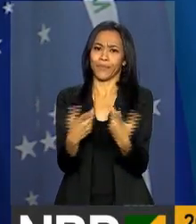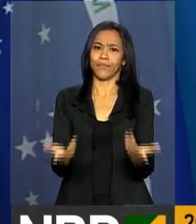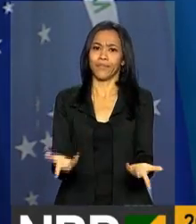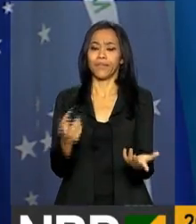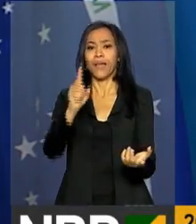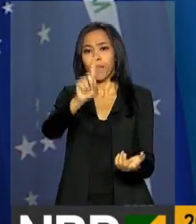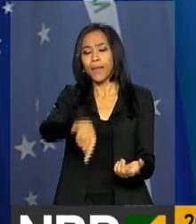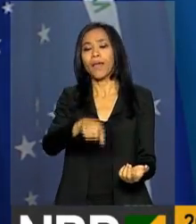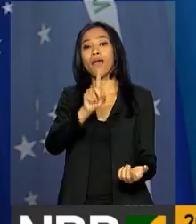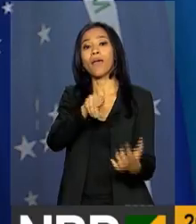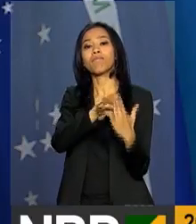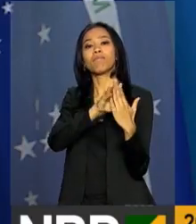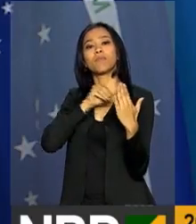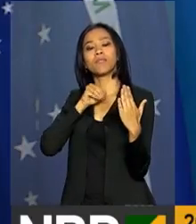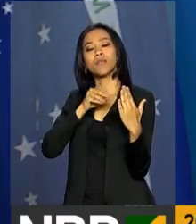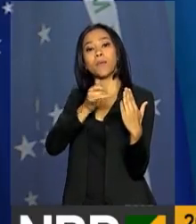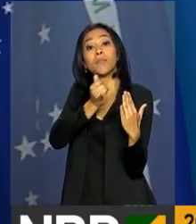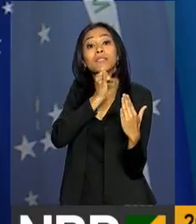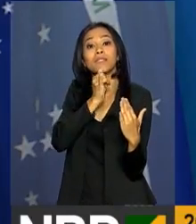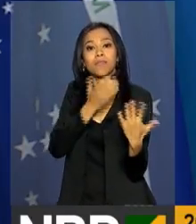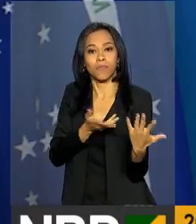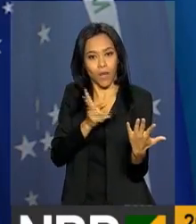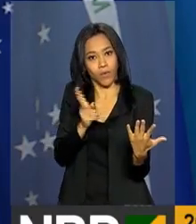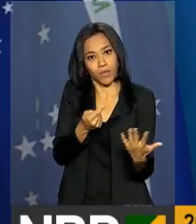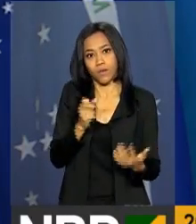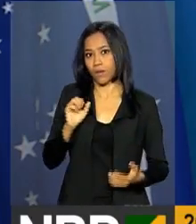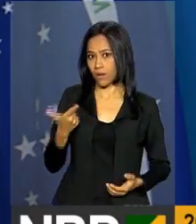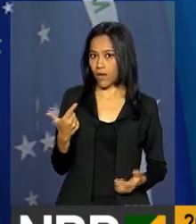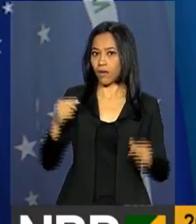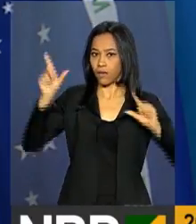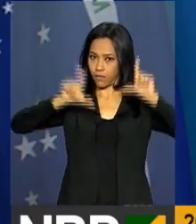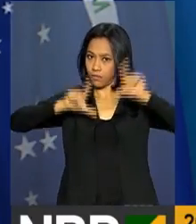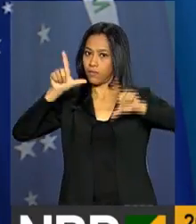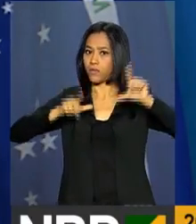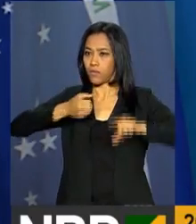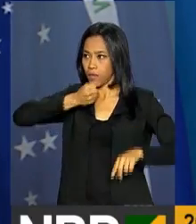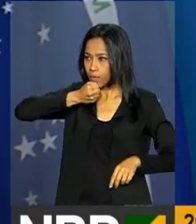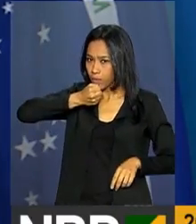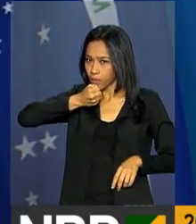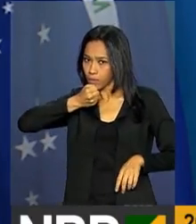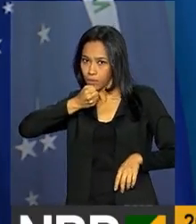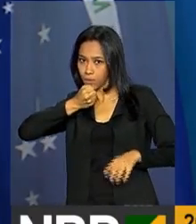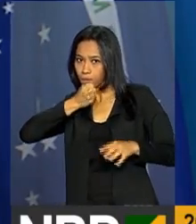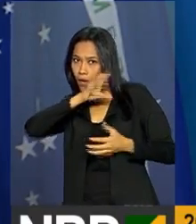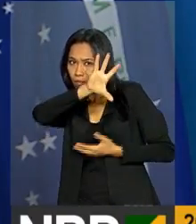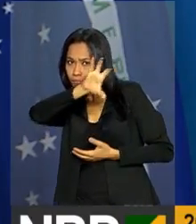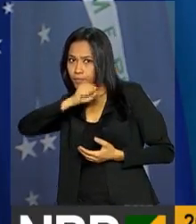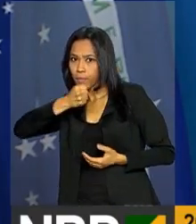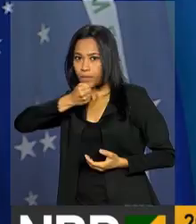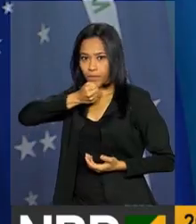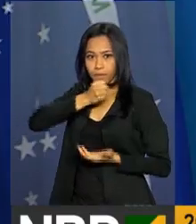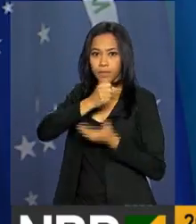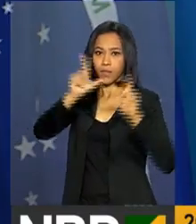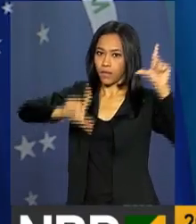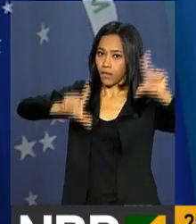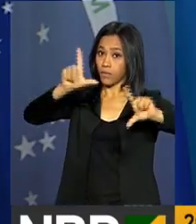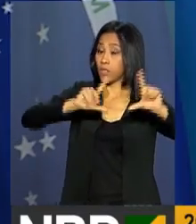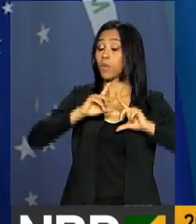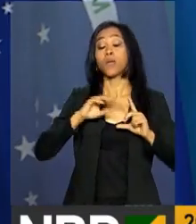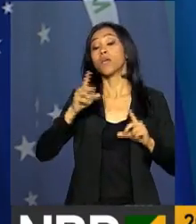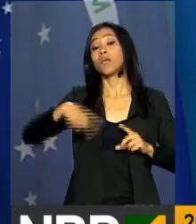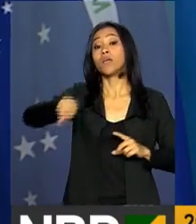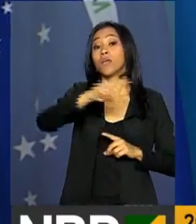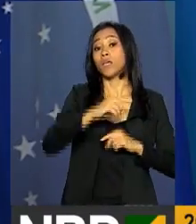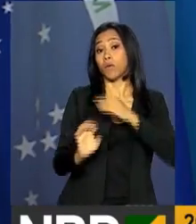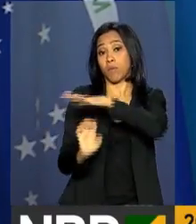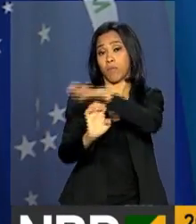seb exemplificação é claro que a imprensa está aqui registrando e aqueles empresários todos o brasil inteiro quanto